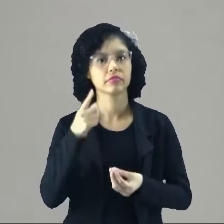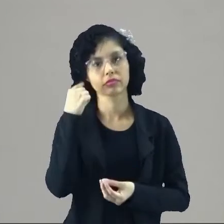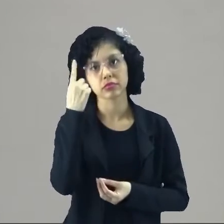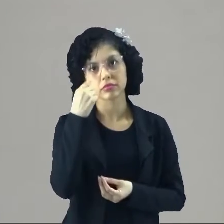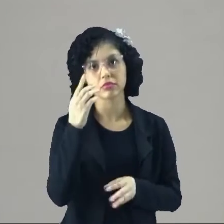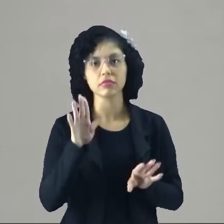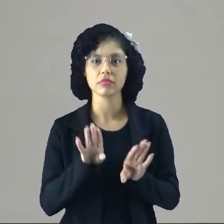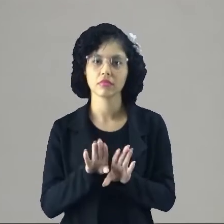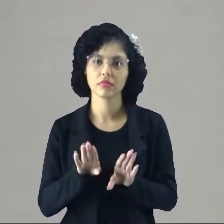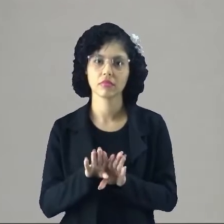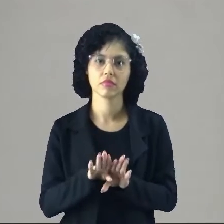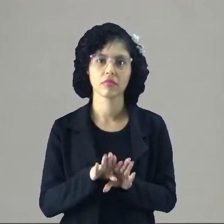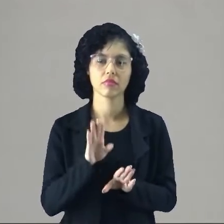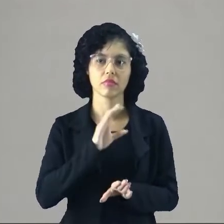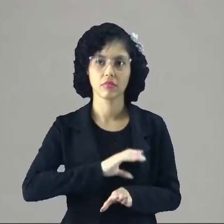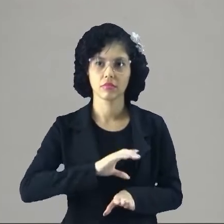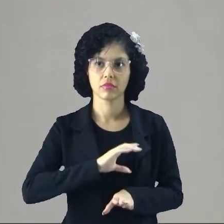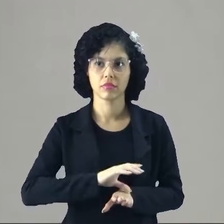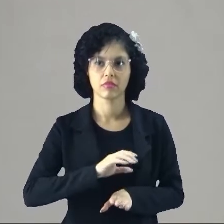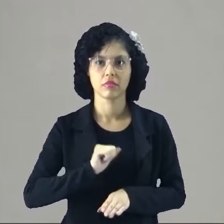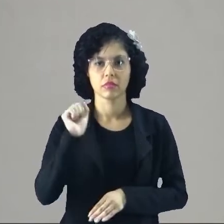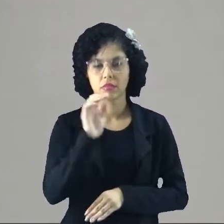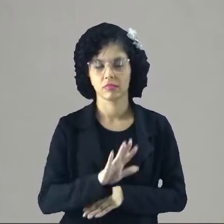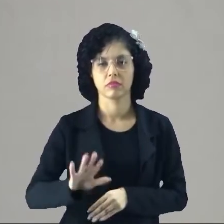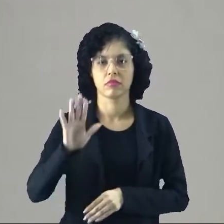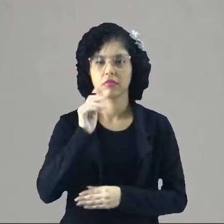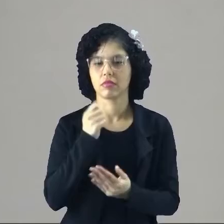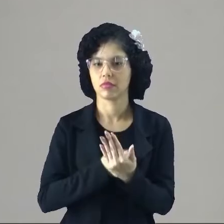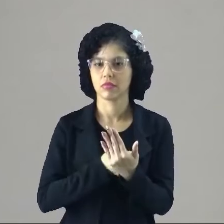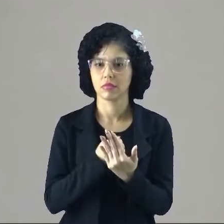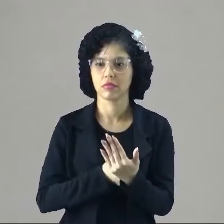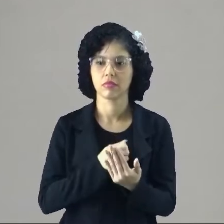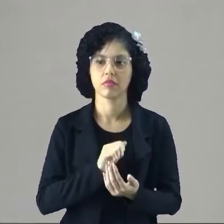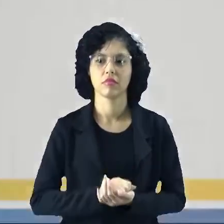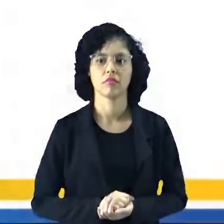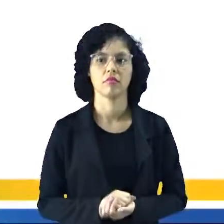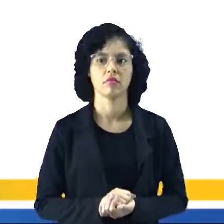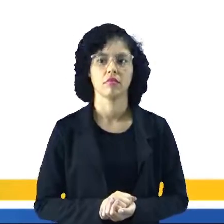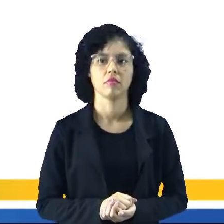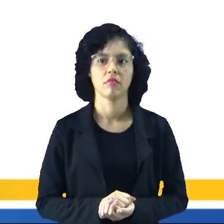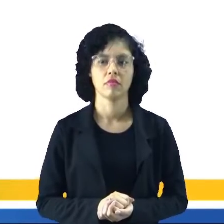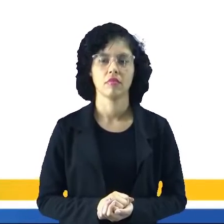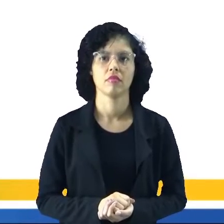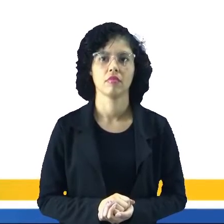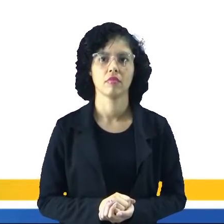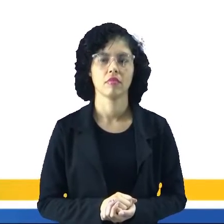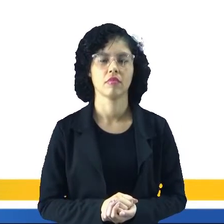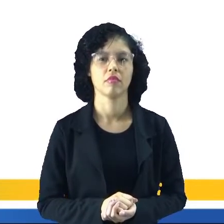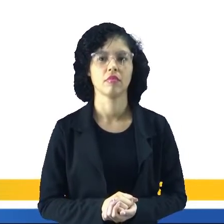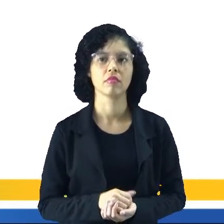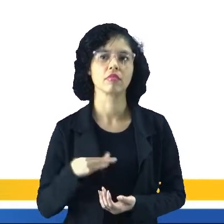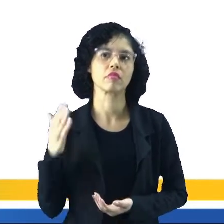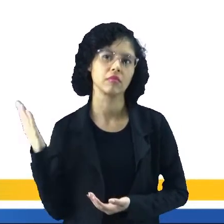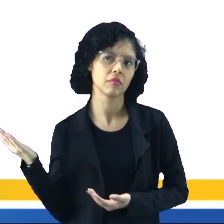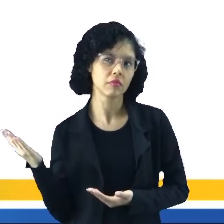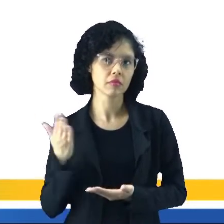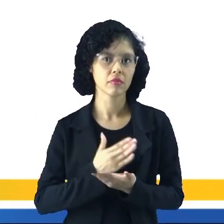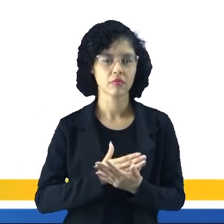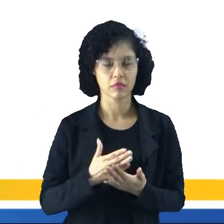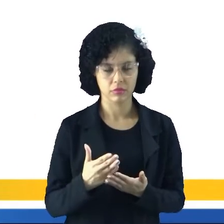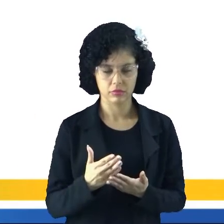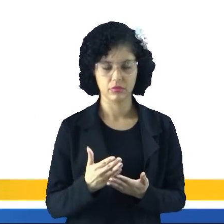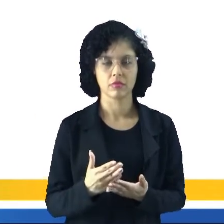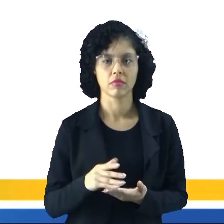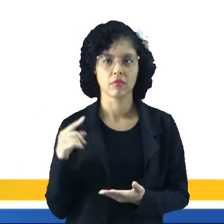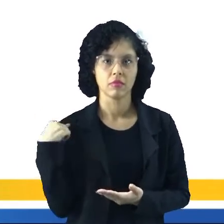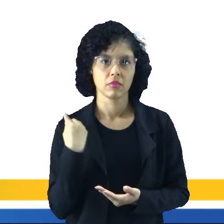quanto na língua portuguesa. Então, geralmente é cobrado, galerinha. Então nós vamos aqui, né, começamos sempre com as